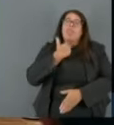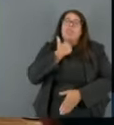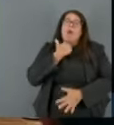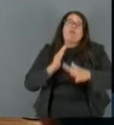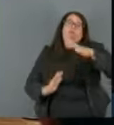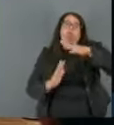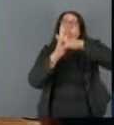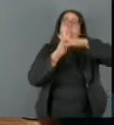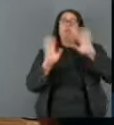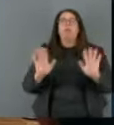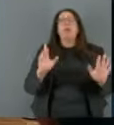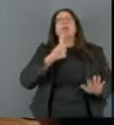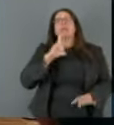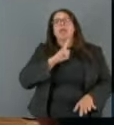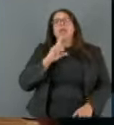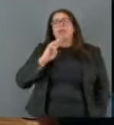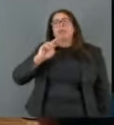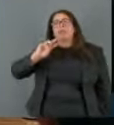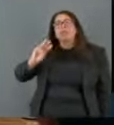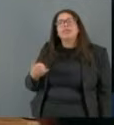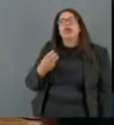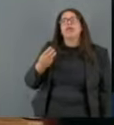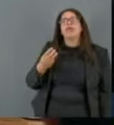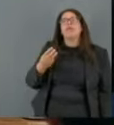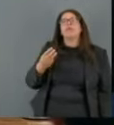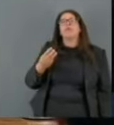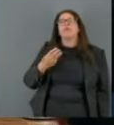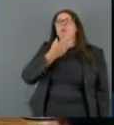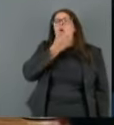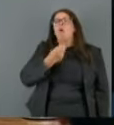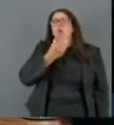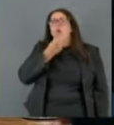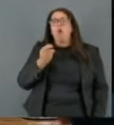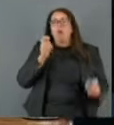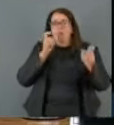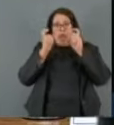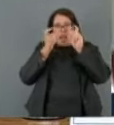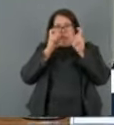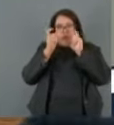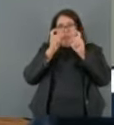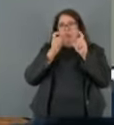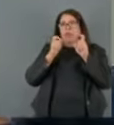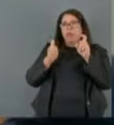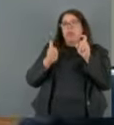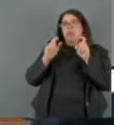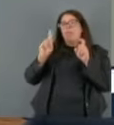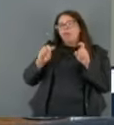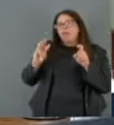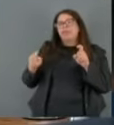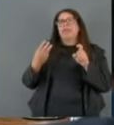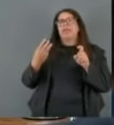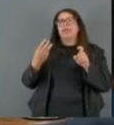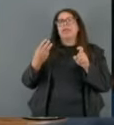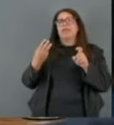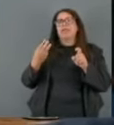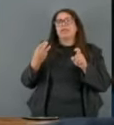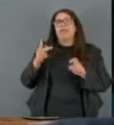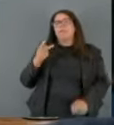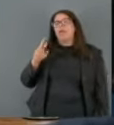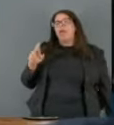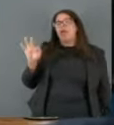Nós temos 13 mil homens aproximadamente da Polícia Federal, considerados os administrativos, mais 13 mil homens aproximadamente da Polícia